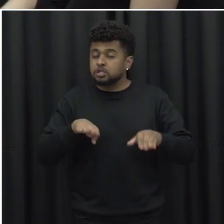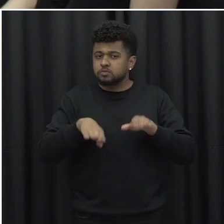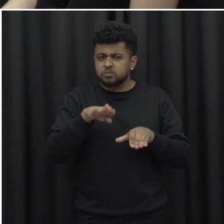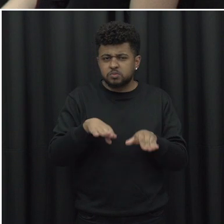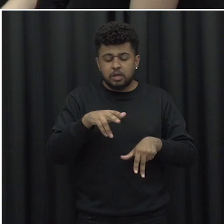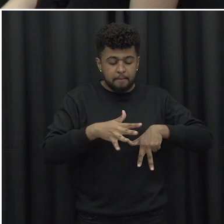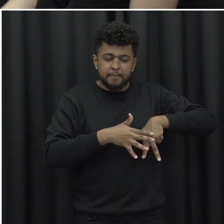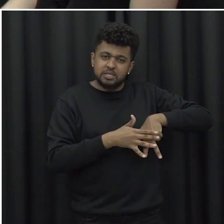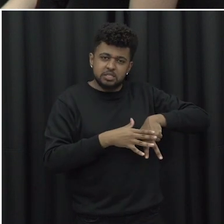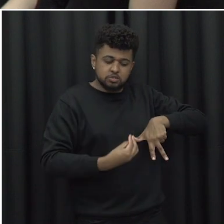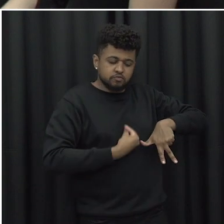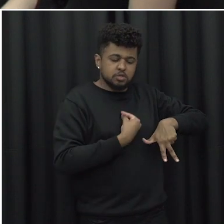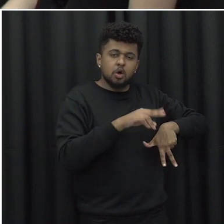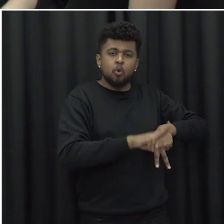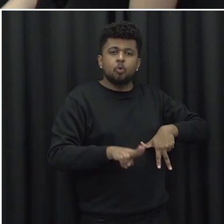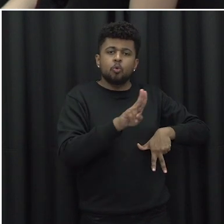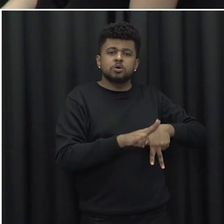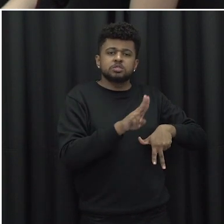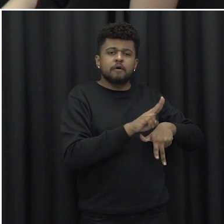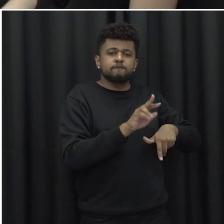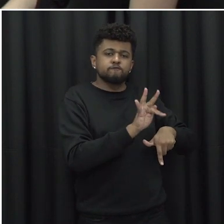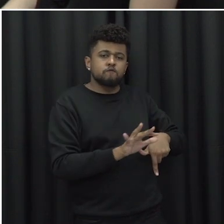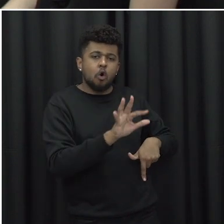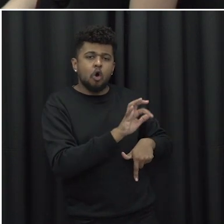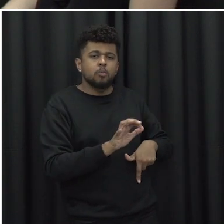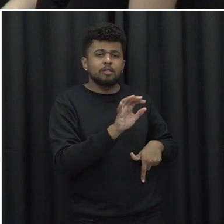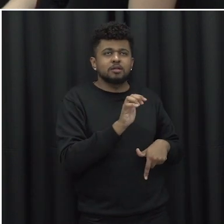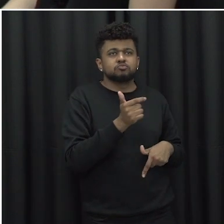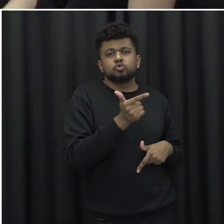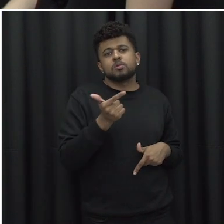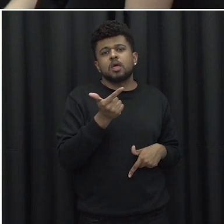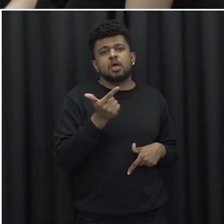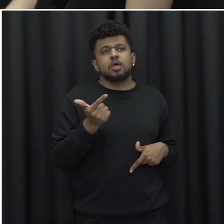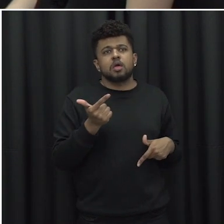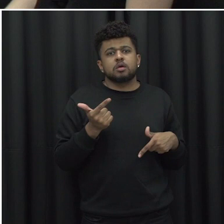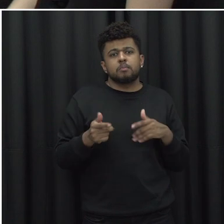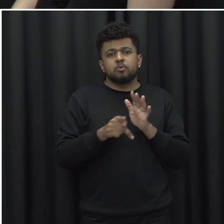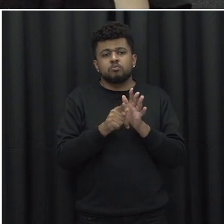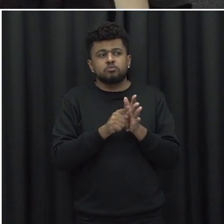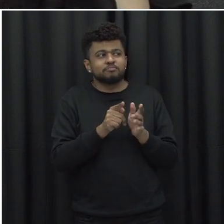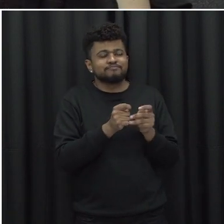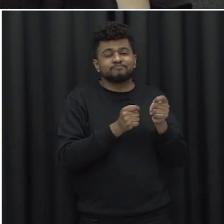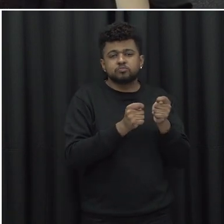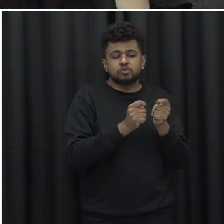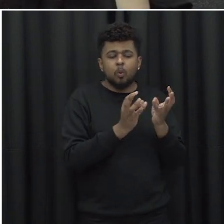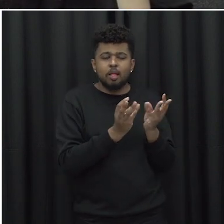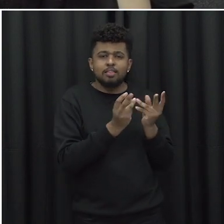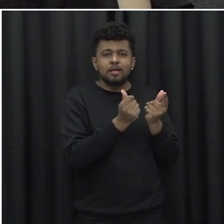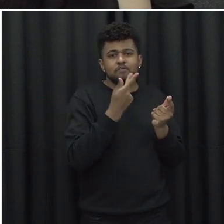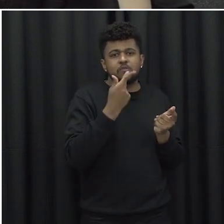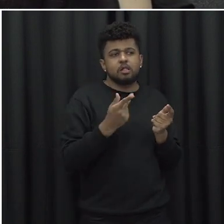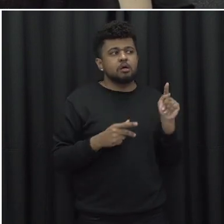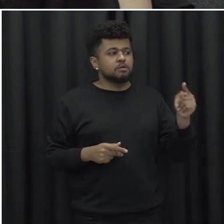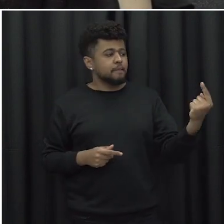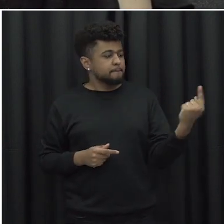Então às vezes até o paciente vem que ele usa uma fórmula que não tem um controle de qualidade, ele